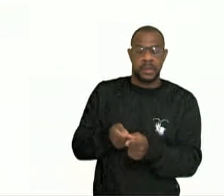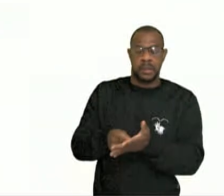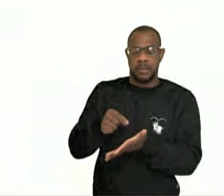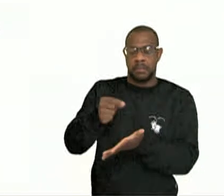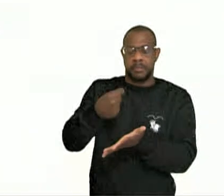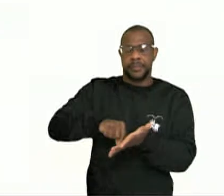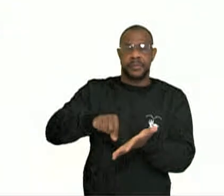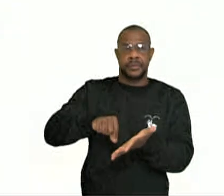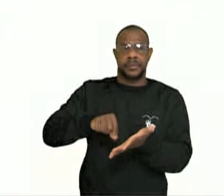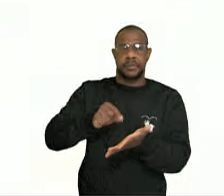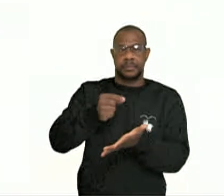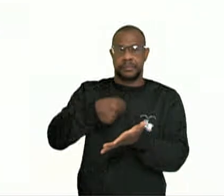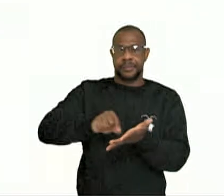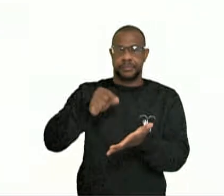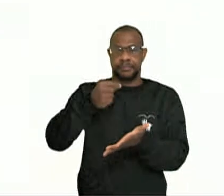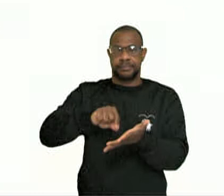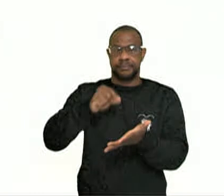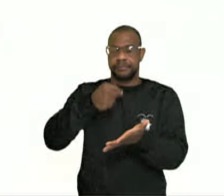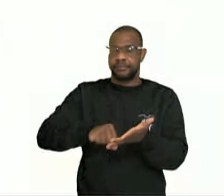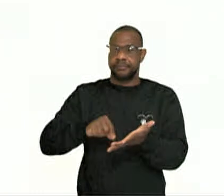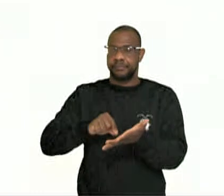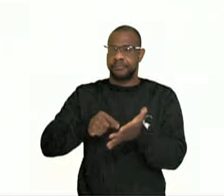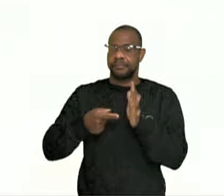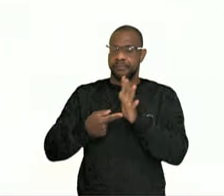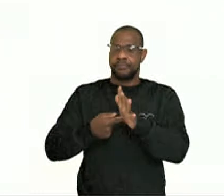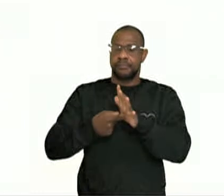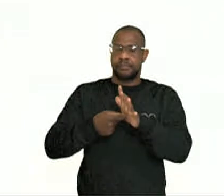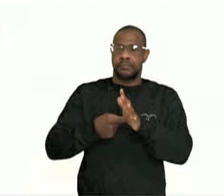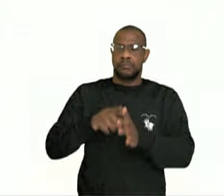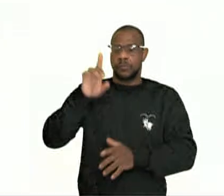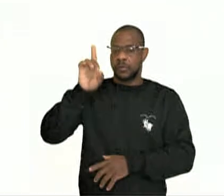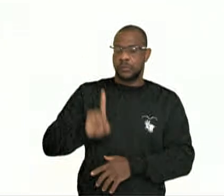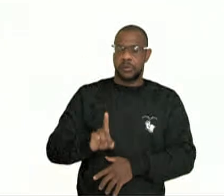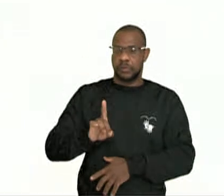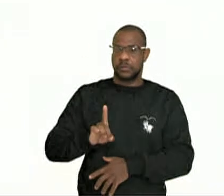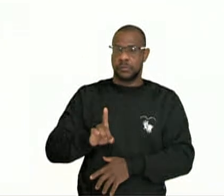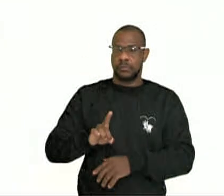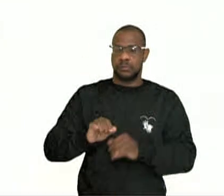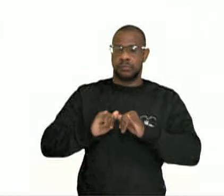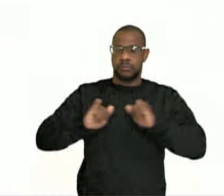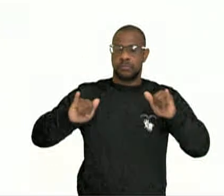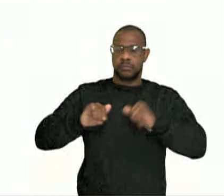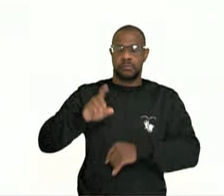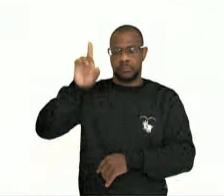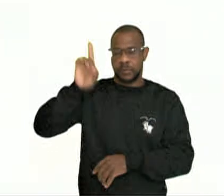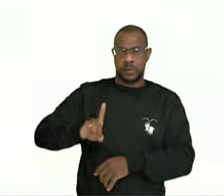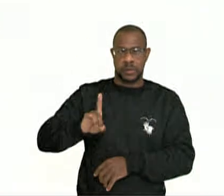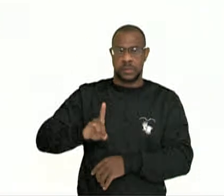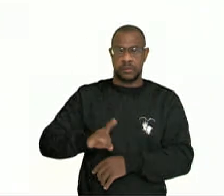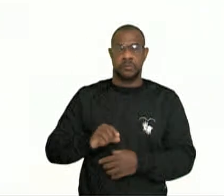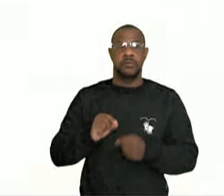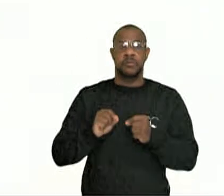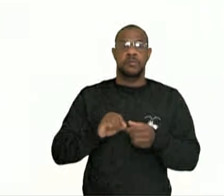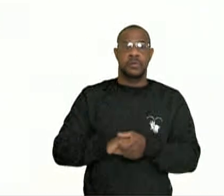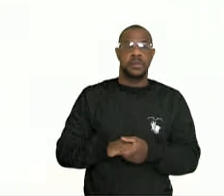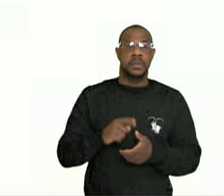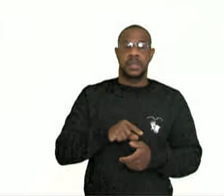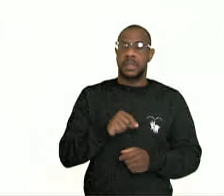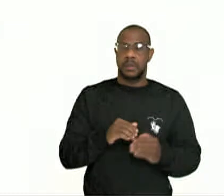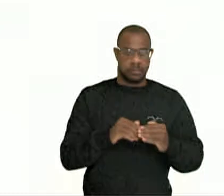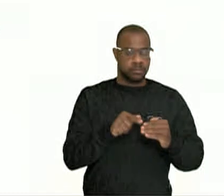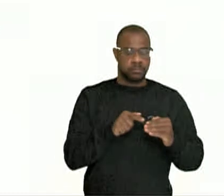assinasse o Bill of Rights, né? A Declaração de Direitos, que vai declarar o parlamento como soberano